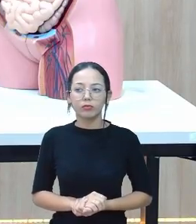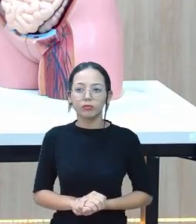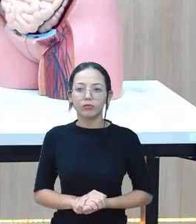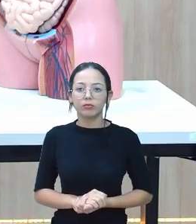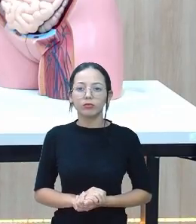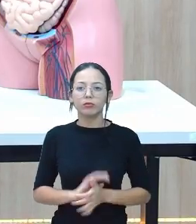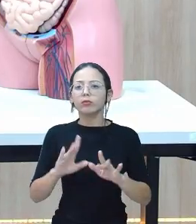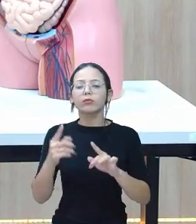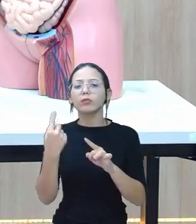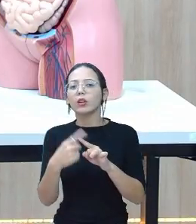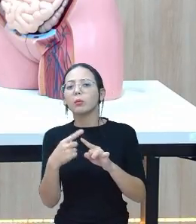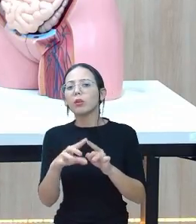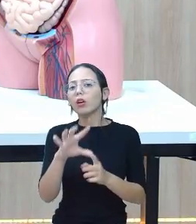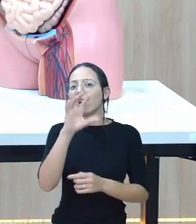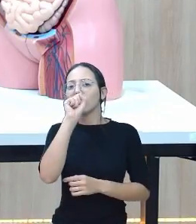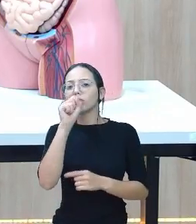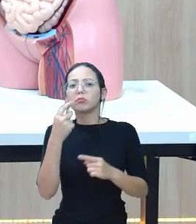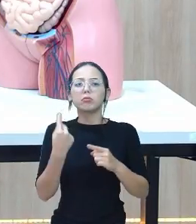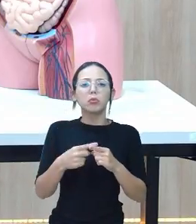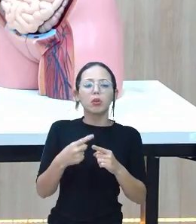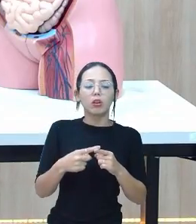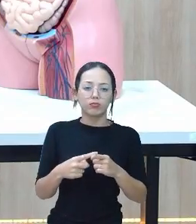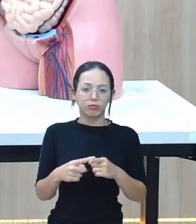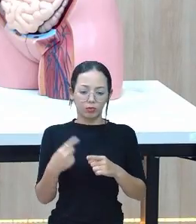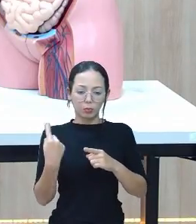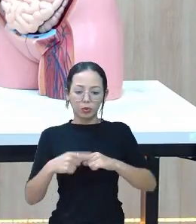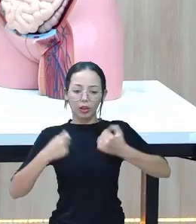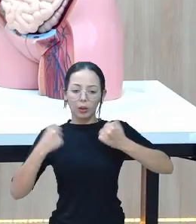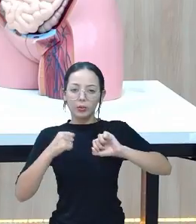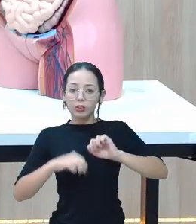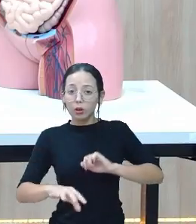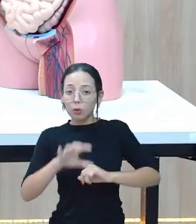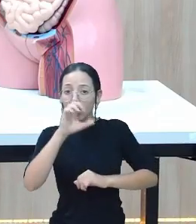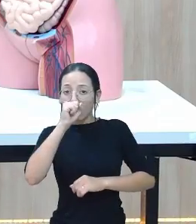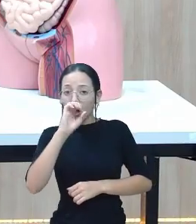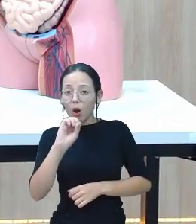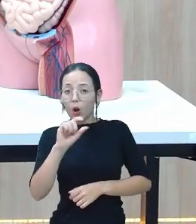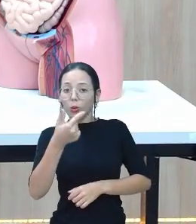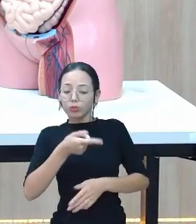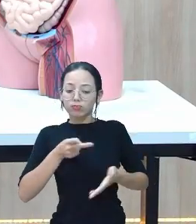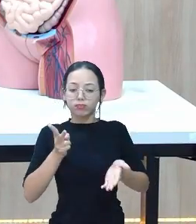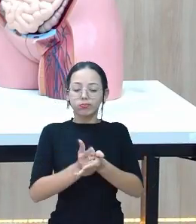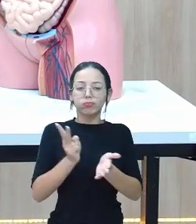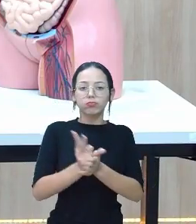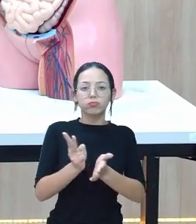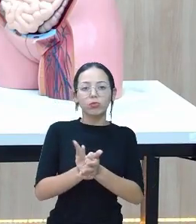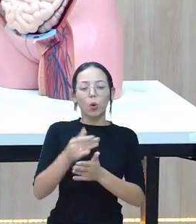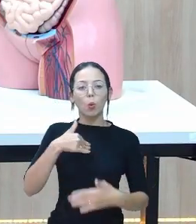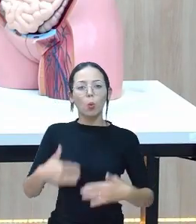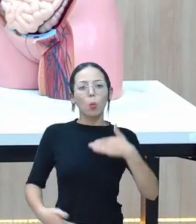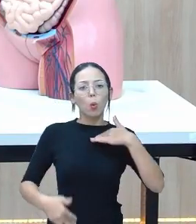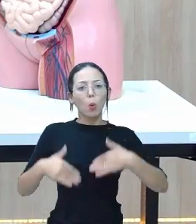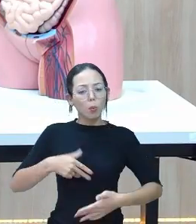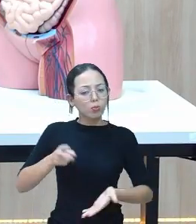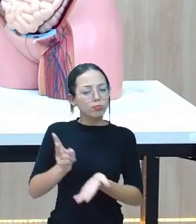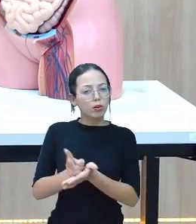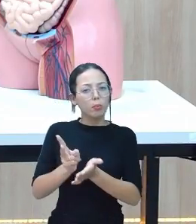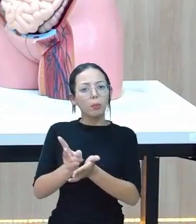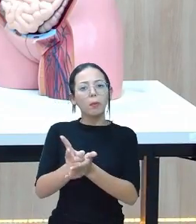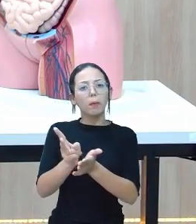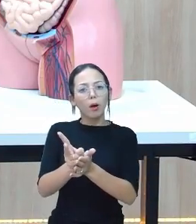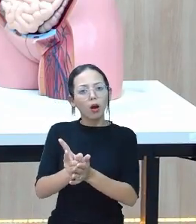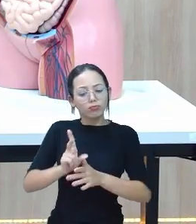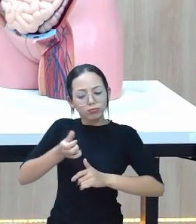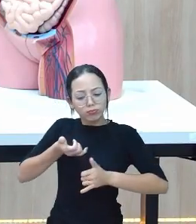E por que respiramos? Porque precisamos de oxigênio para manter o nosso organismo funcionando e